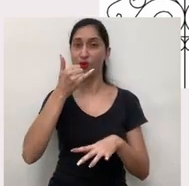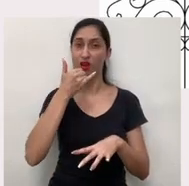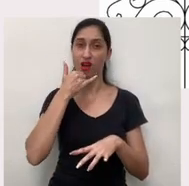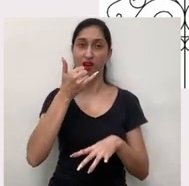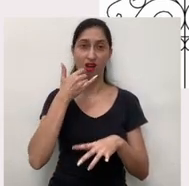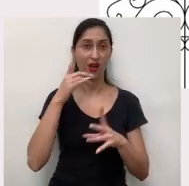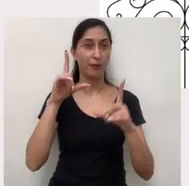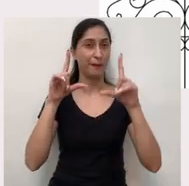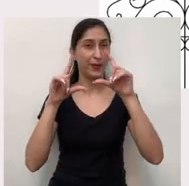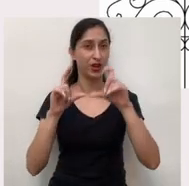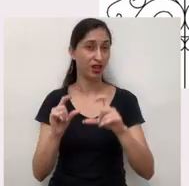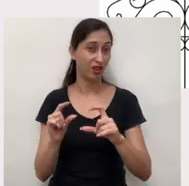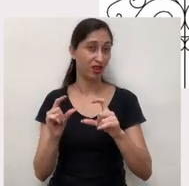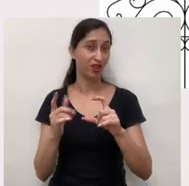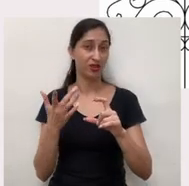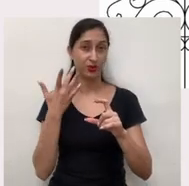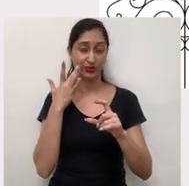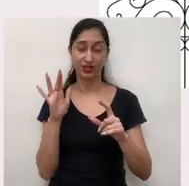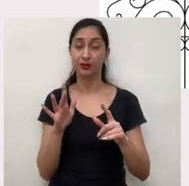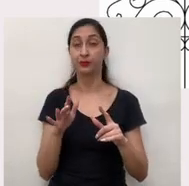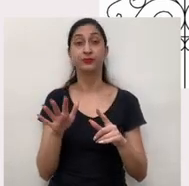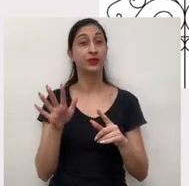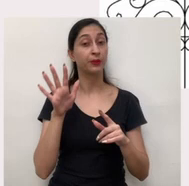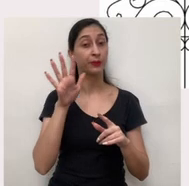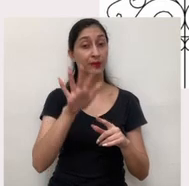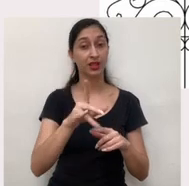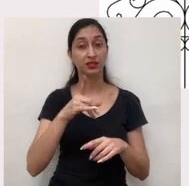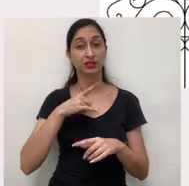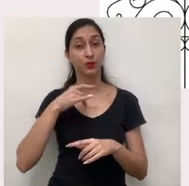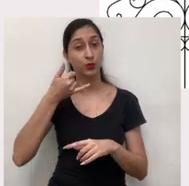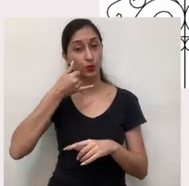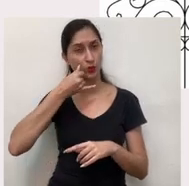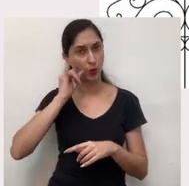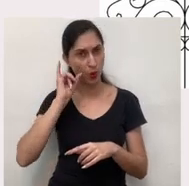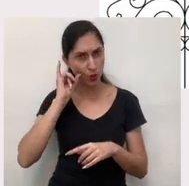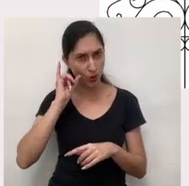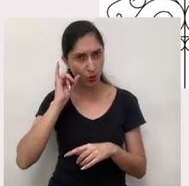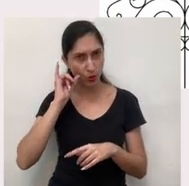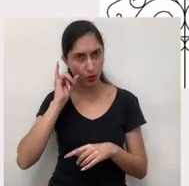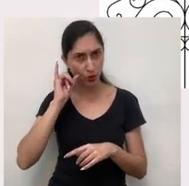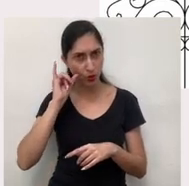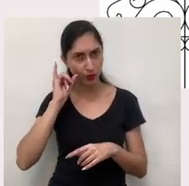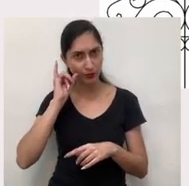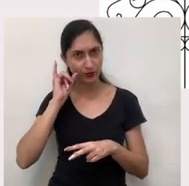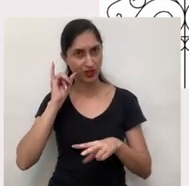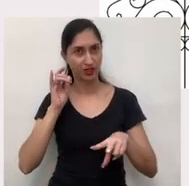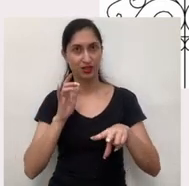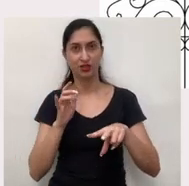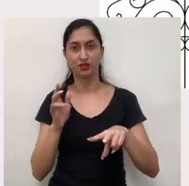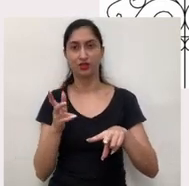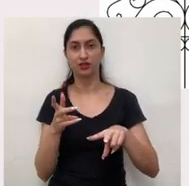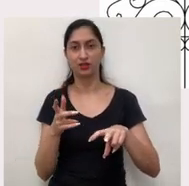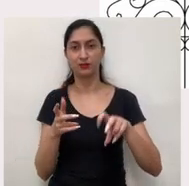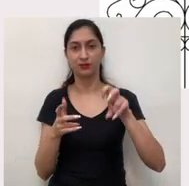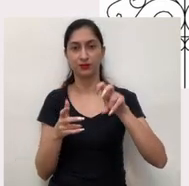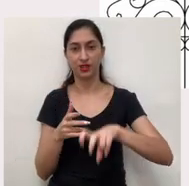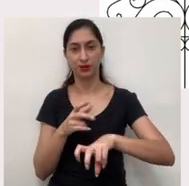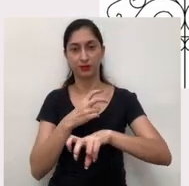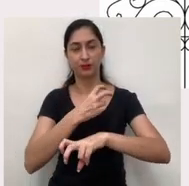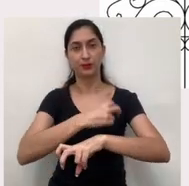que é uma espécie de touro com duas patas nas costas.